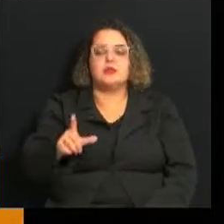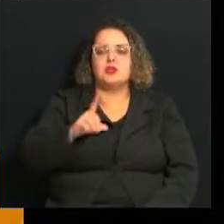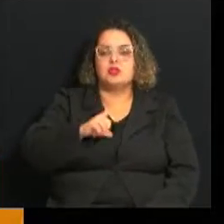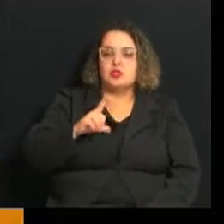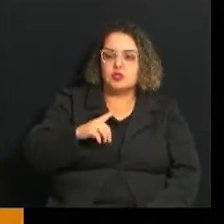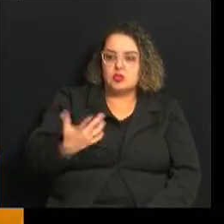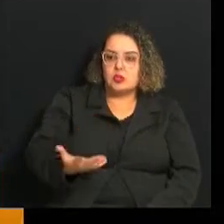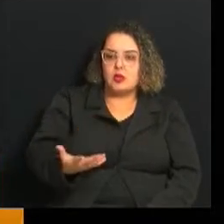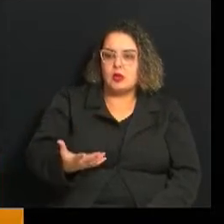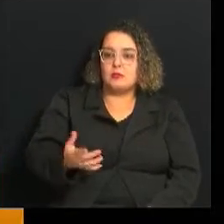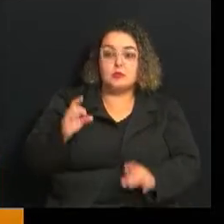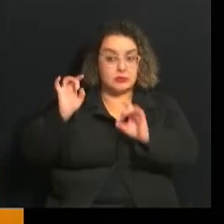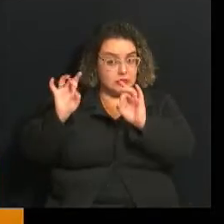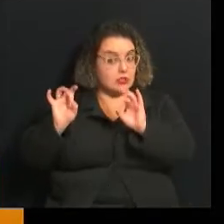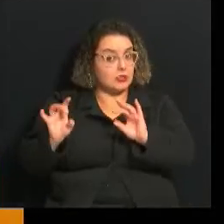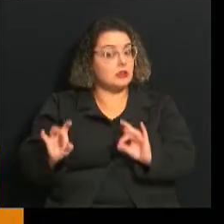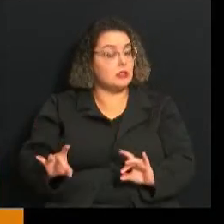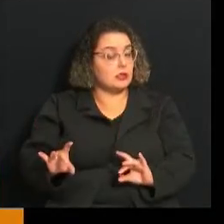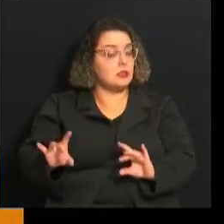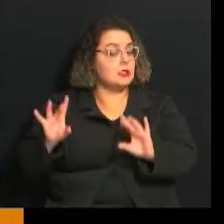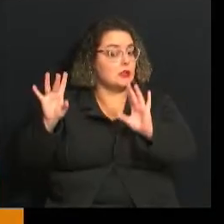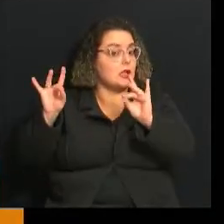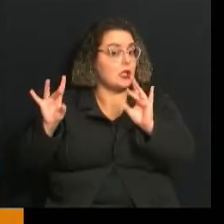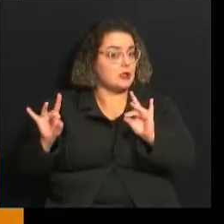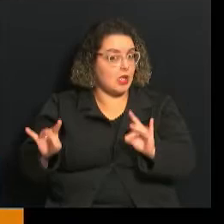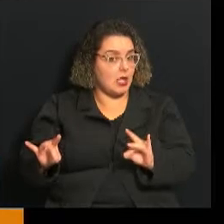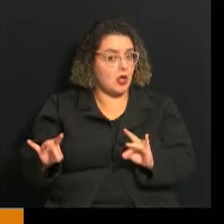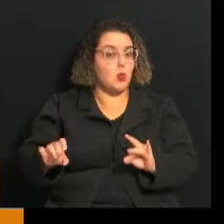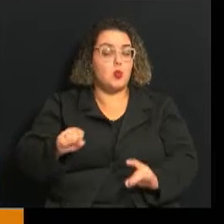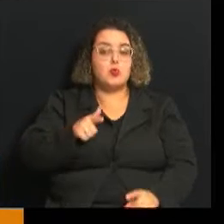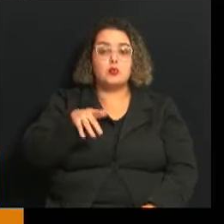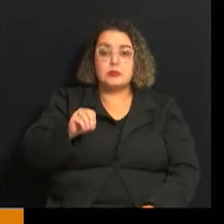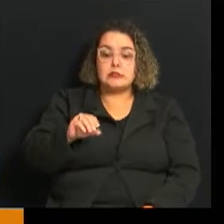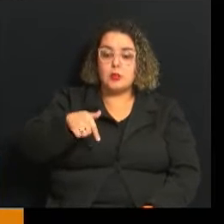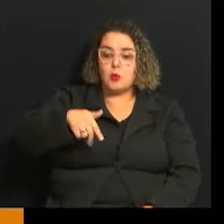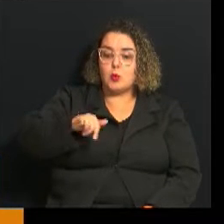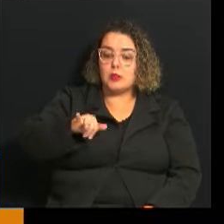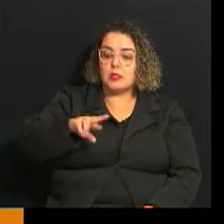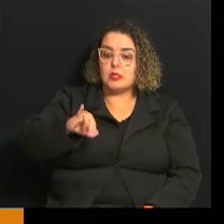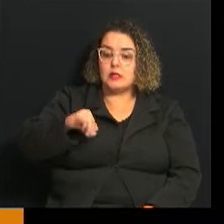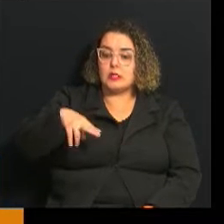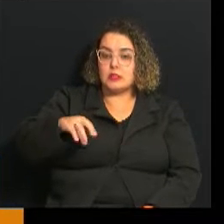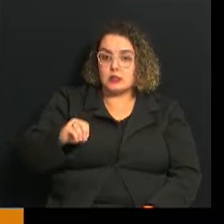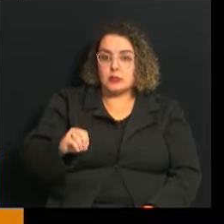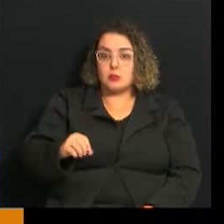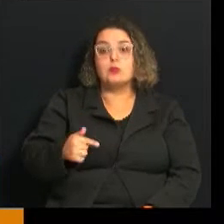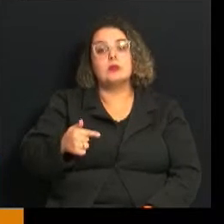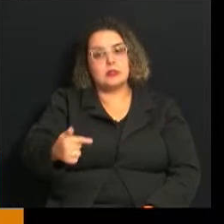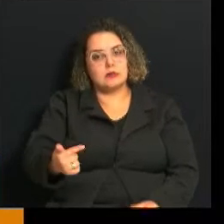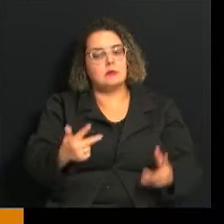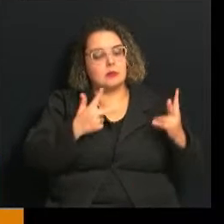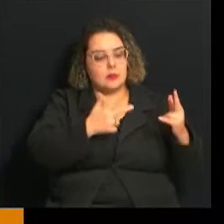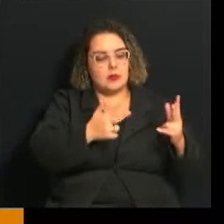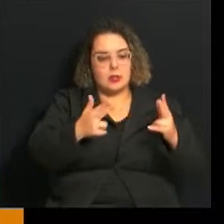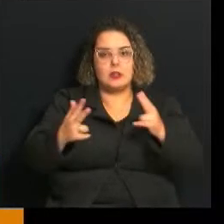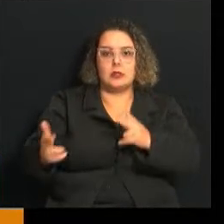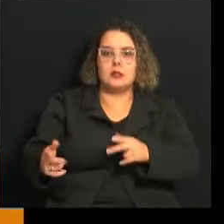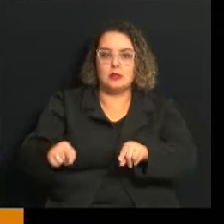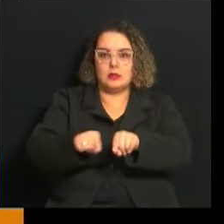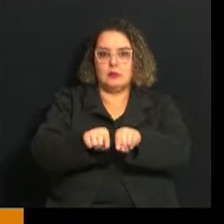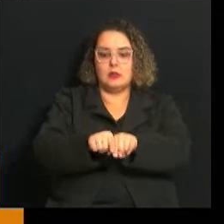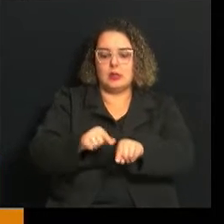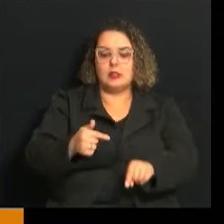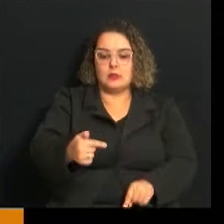olha, um detalhe nessa região. O São Quirino, além do atendimento na semana como os outros, ele também funciona